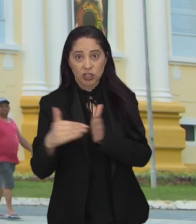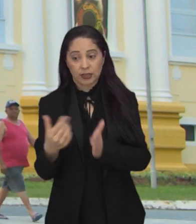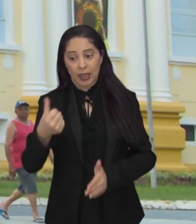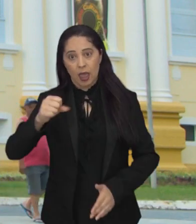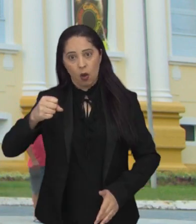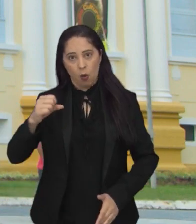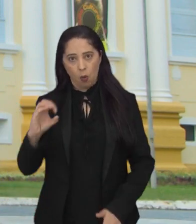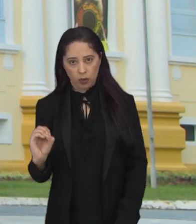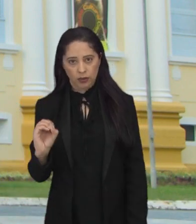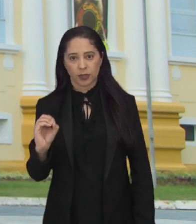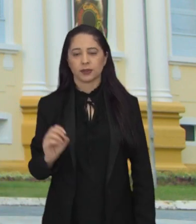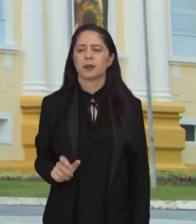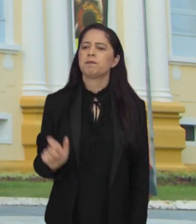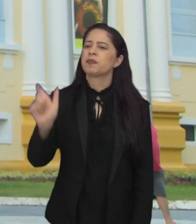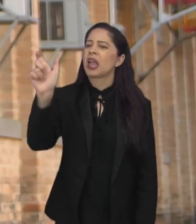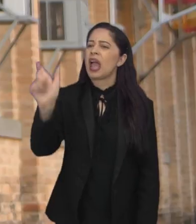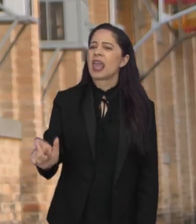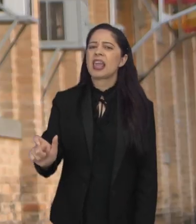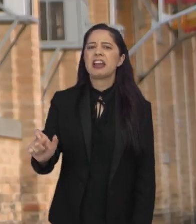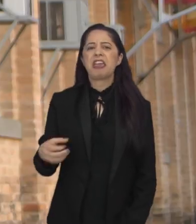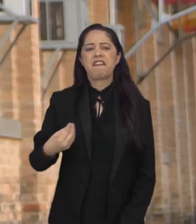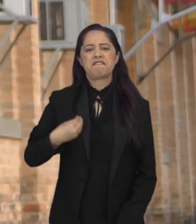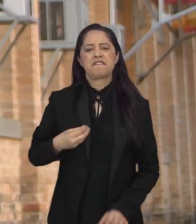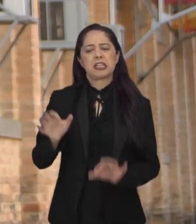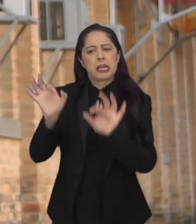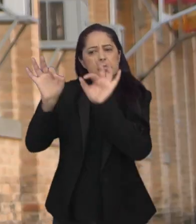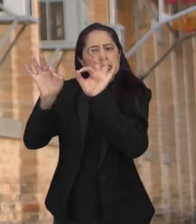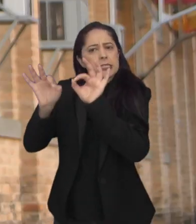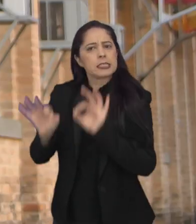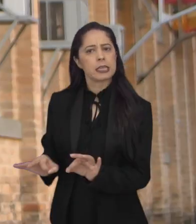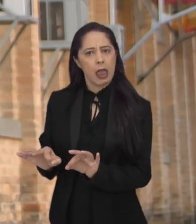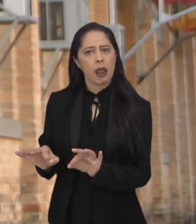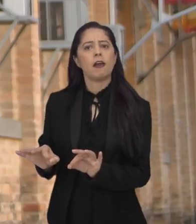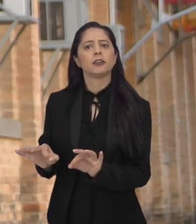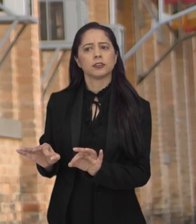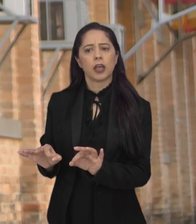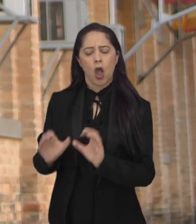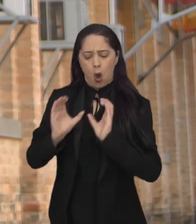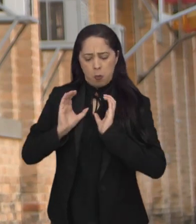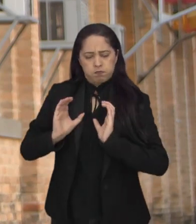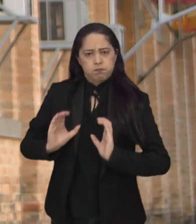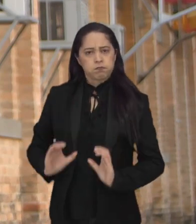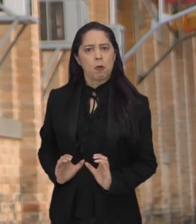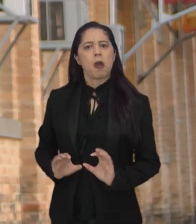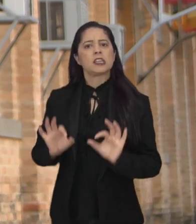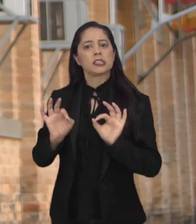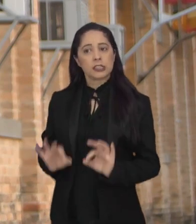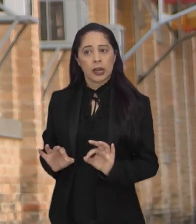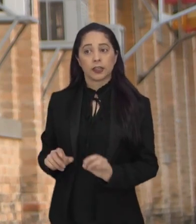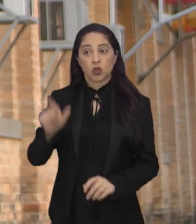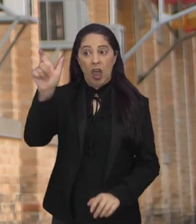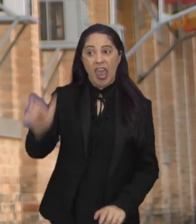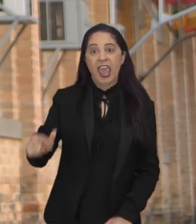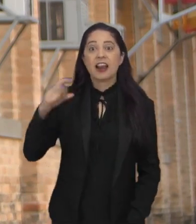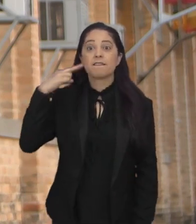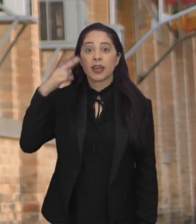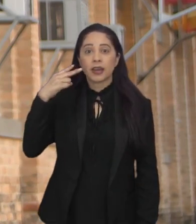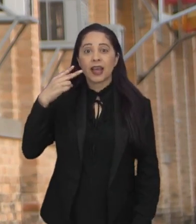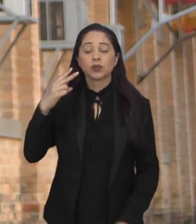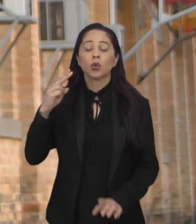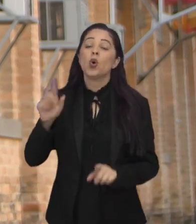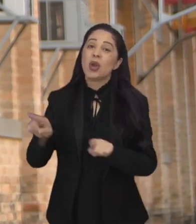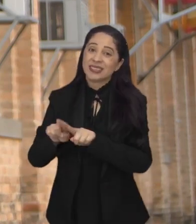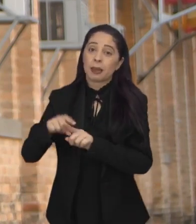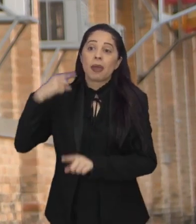de 77 a 80. Ele era uma pessoa muito correta. Como vereador, teve até um caso que ele,